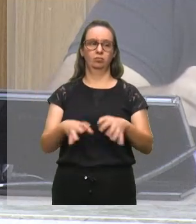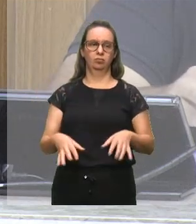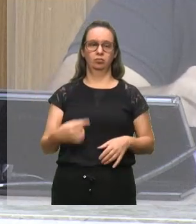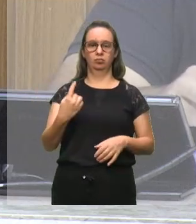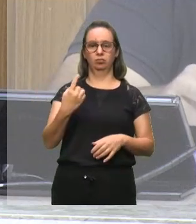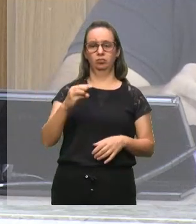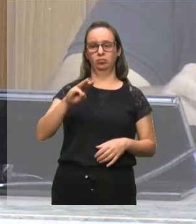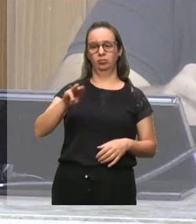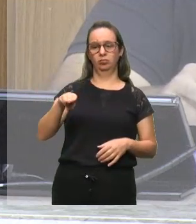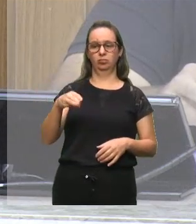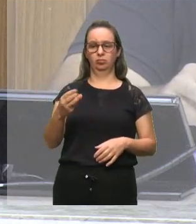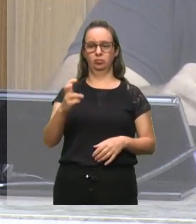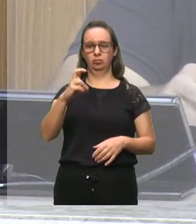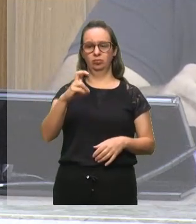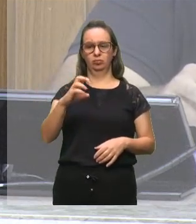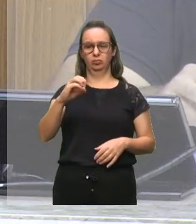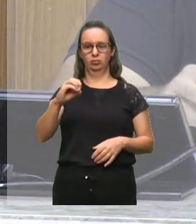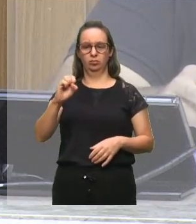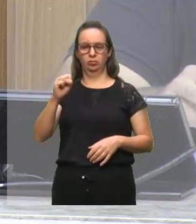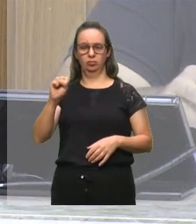de vencimentos com funcionários,